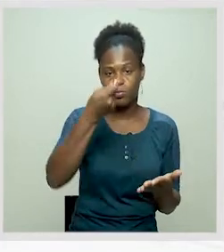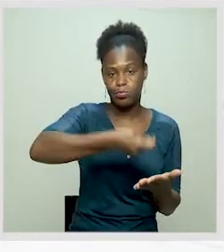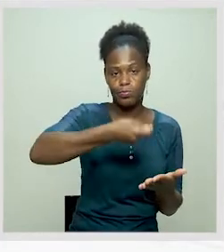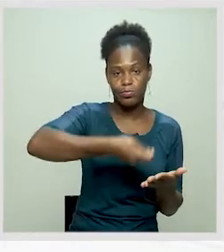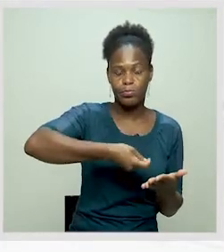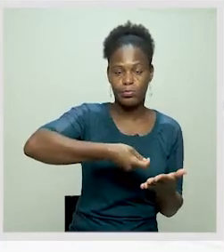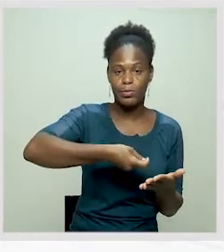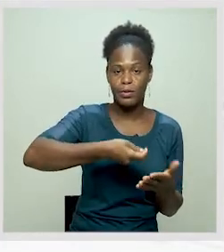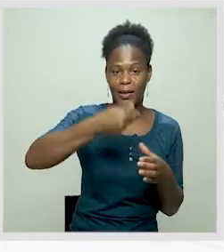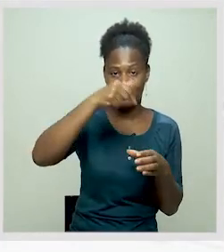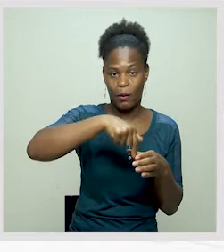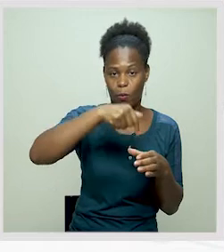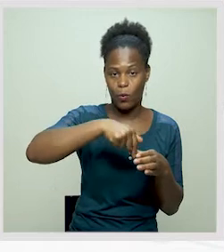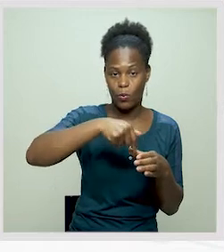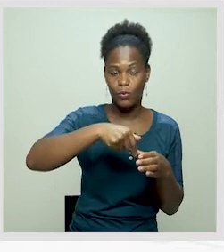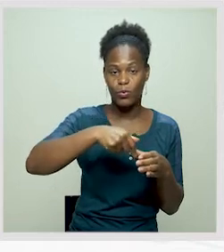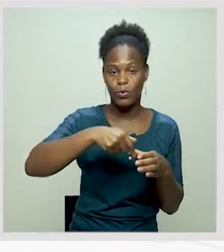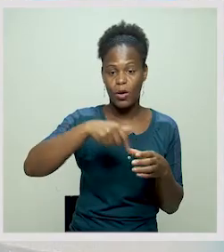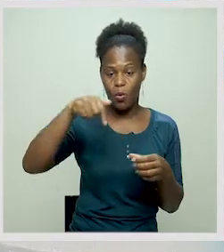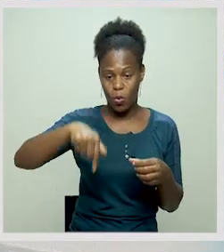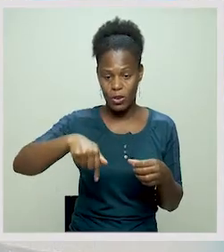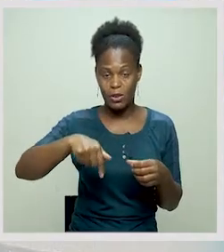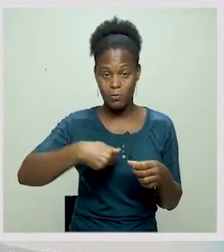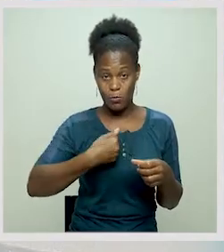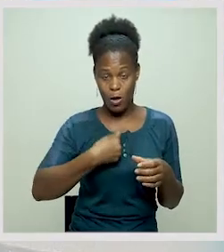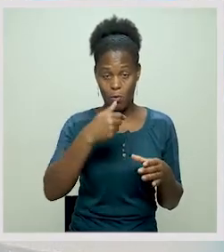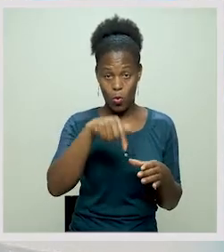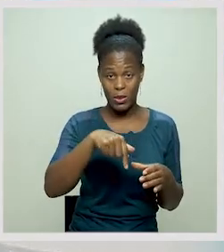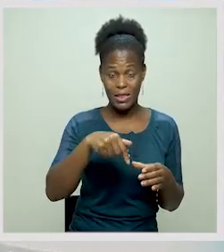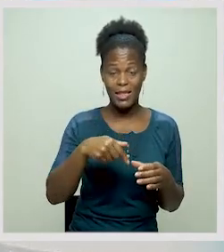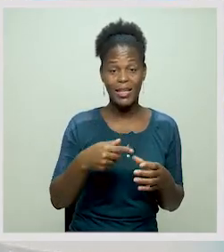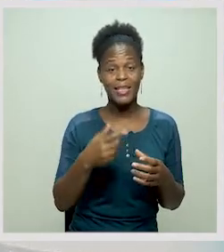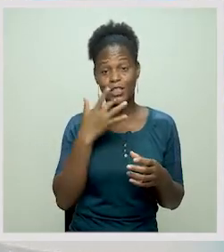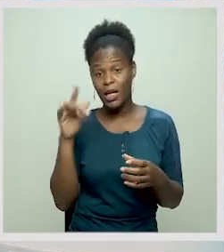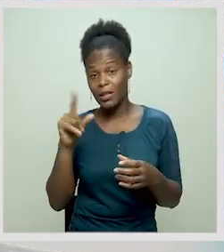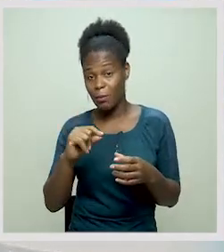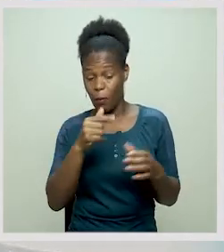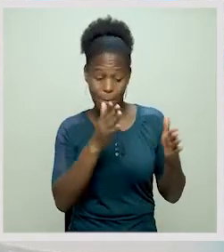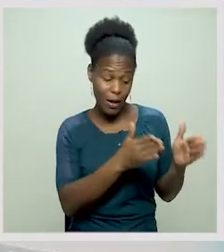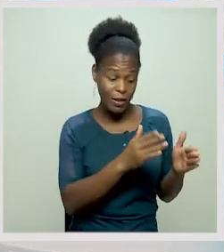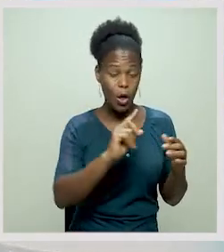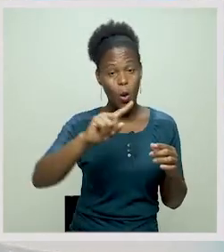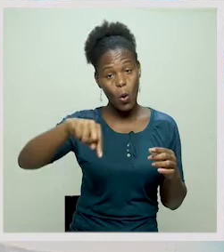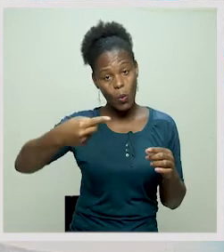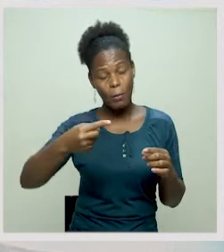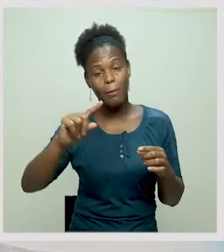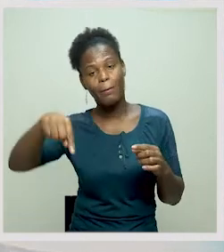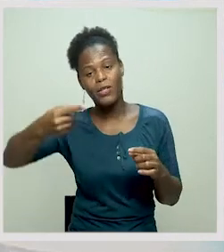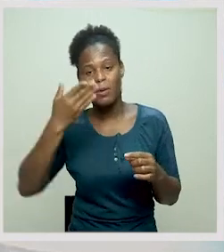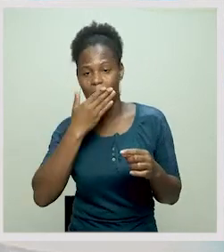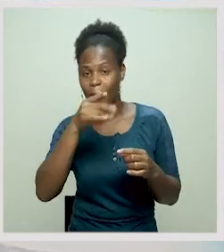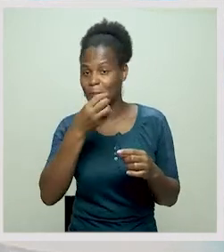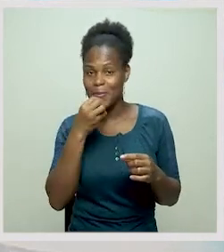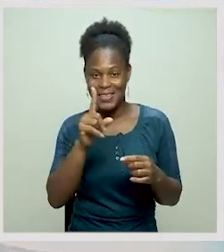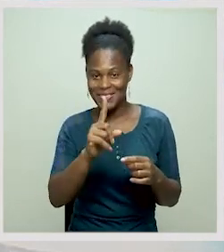financiamento interno hoje e externo também uma parte, e a outra parte nós vamos ver na próxima aula, e por isso